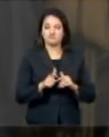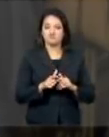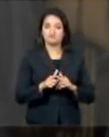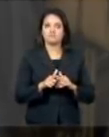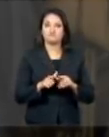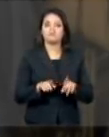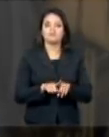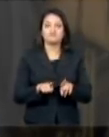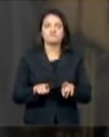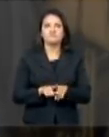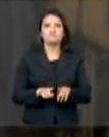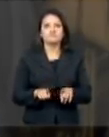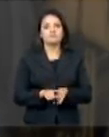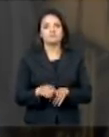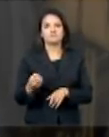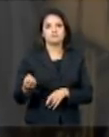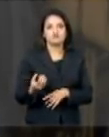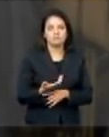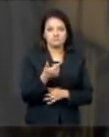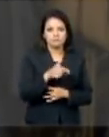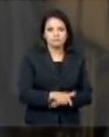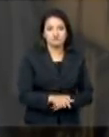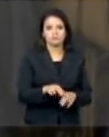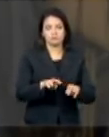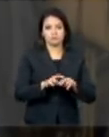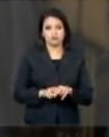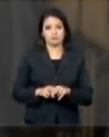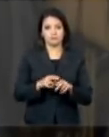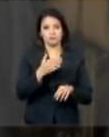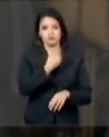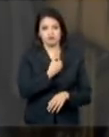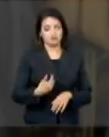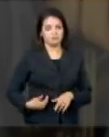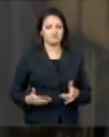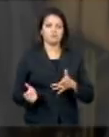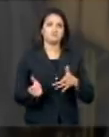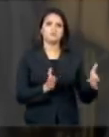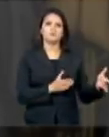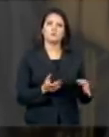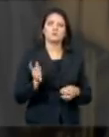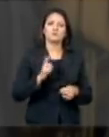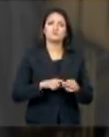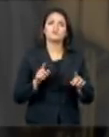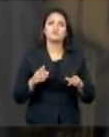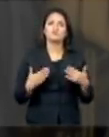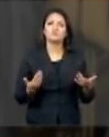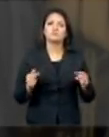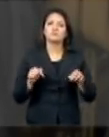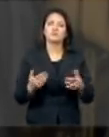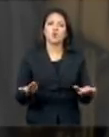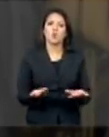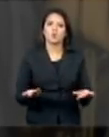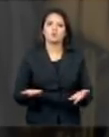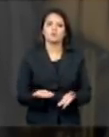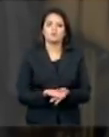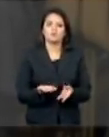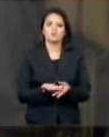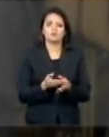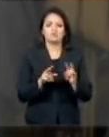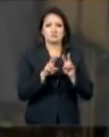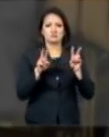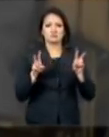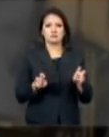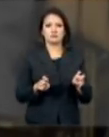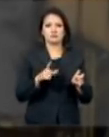excelências retomando então quanto essa corte vem assentando nesse tema e